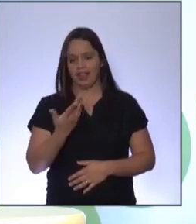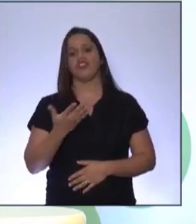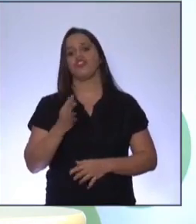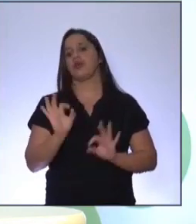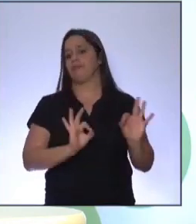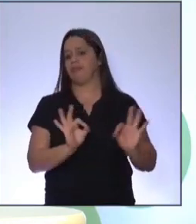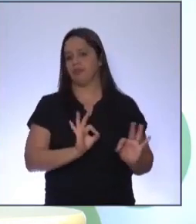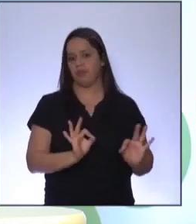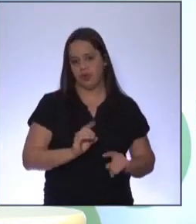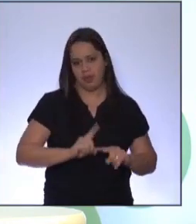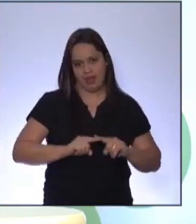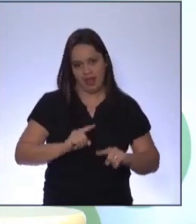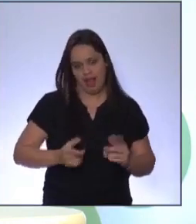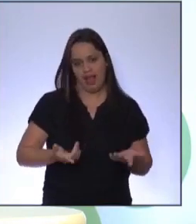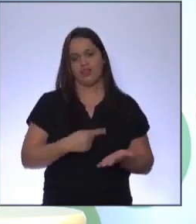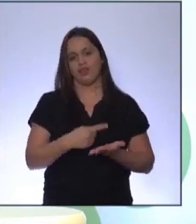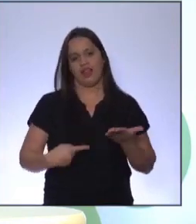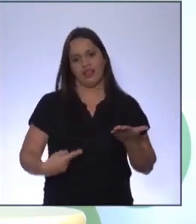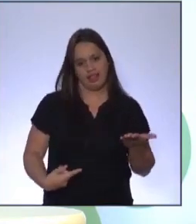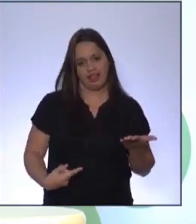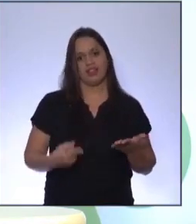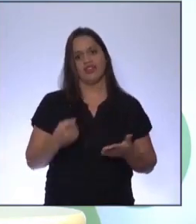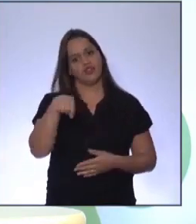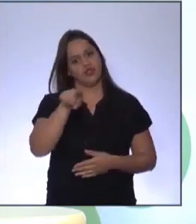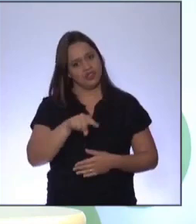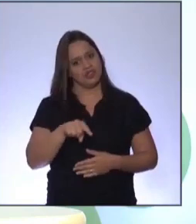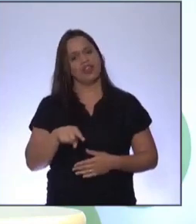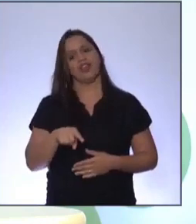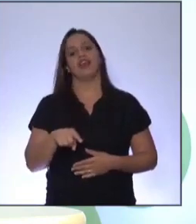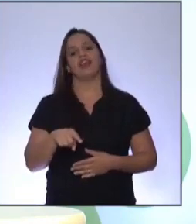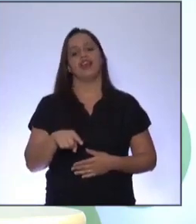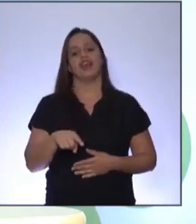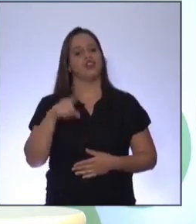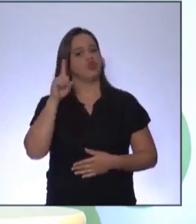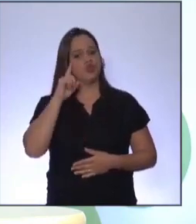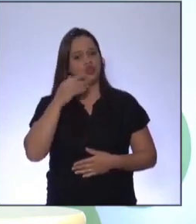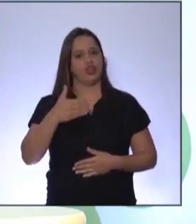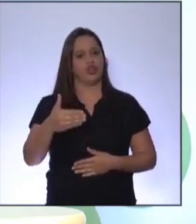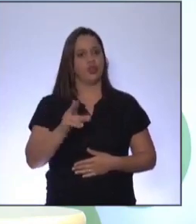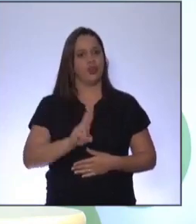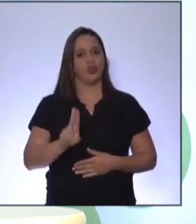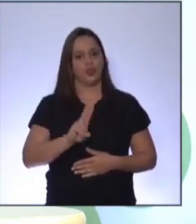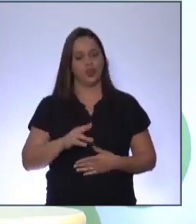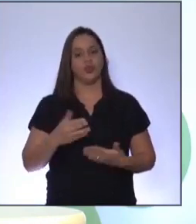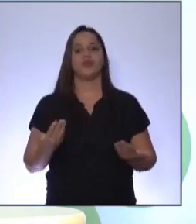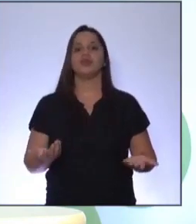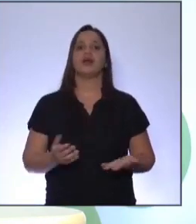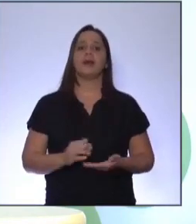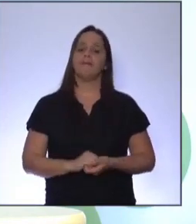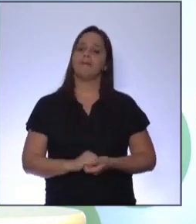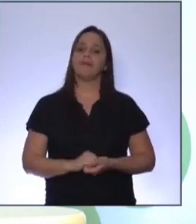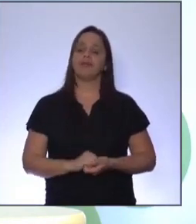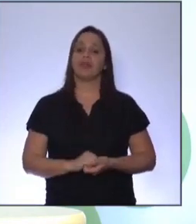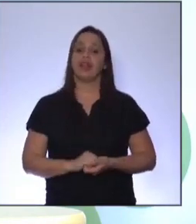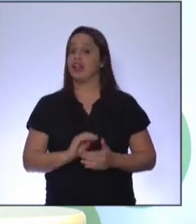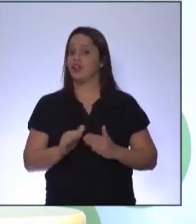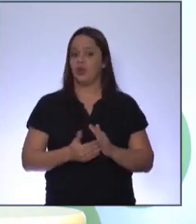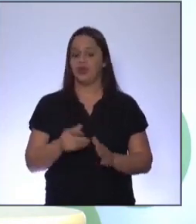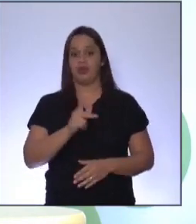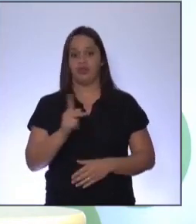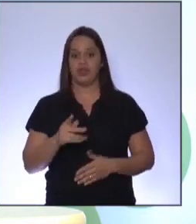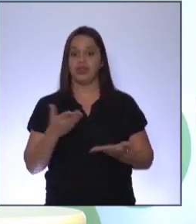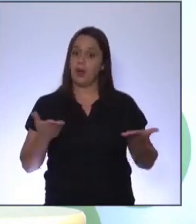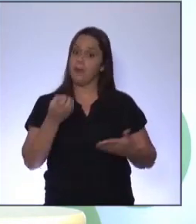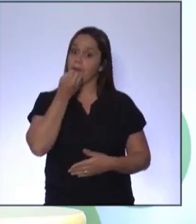os cadernos de vocês, né, no cotidiano de vocês e dos professores. Então, bom dia para